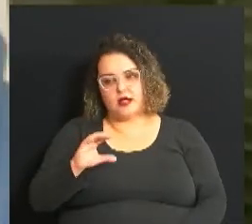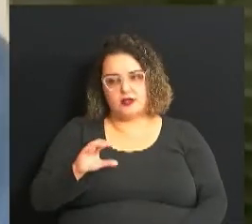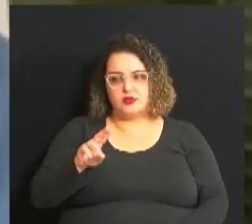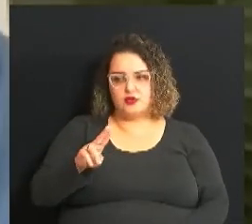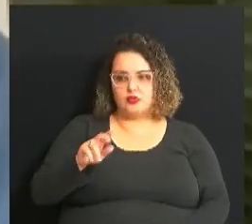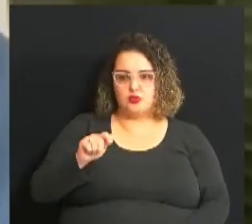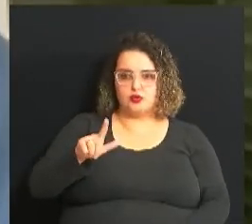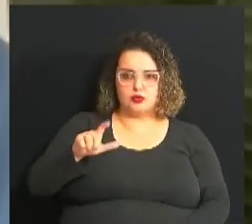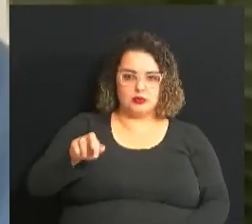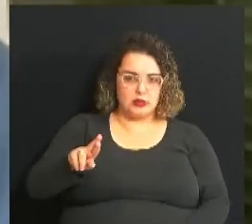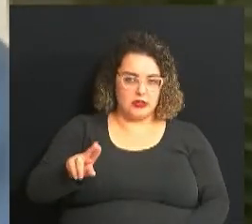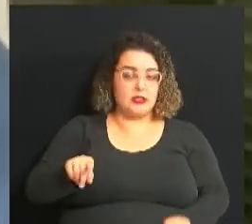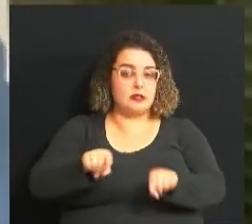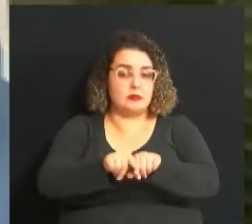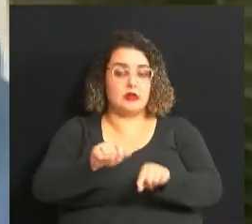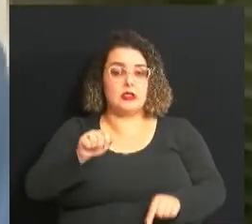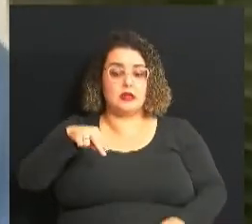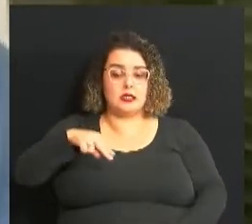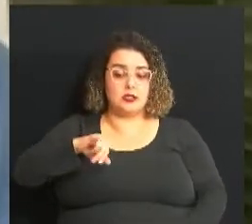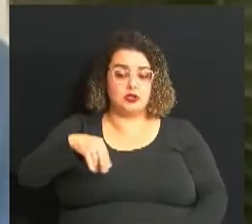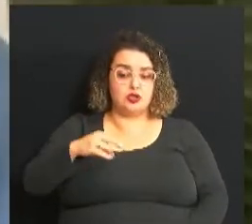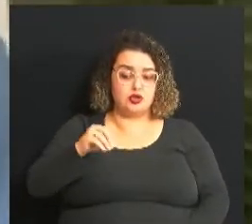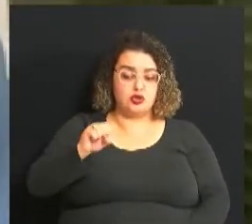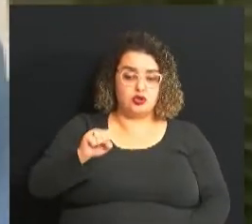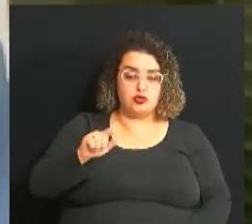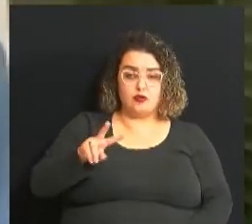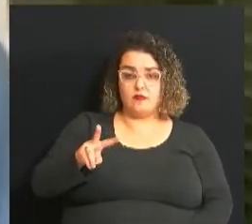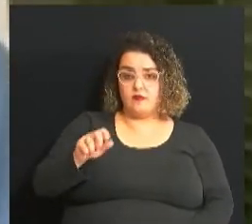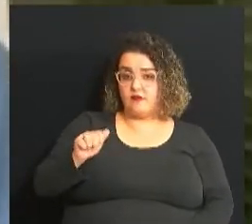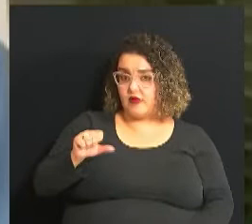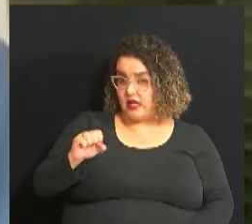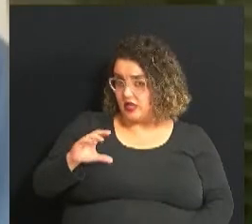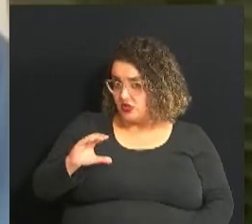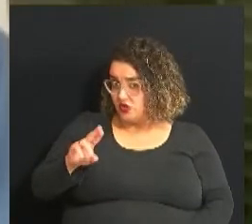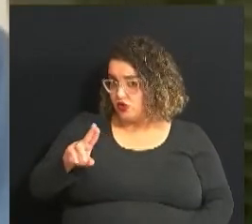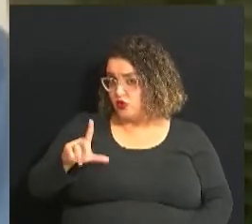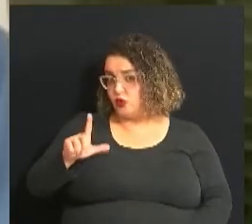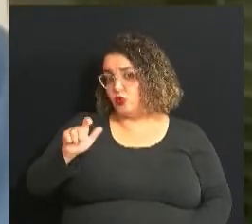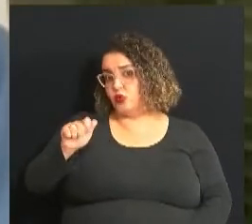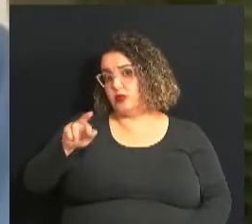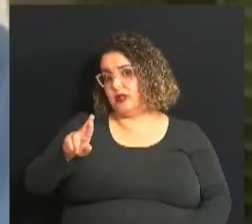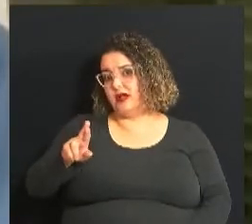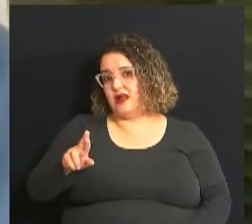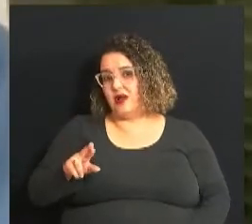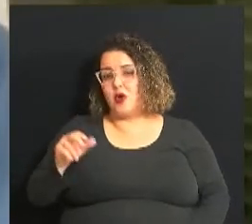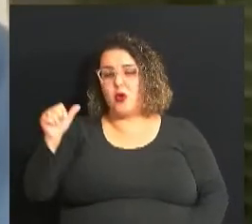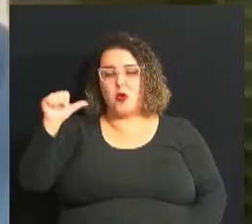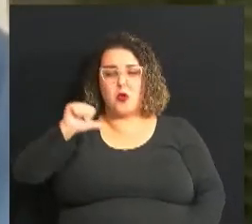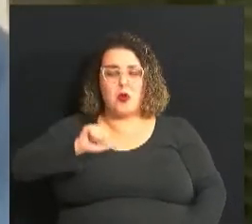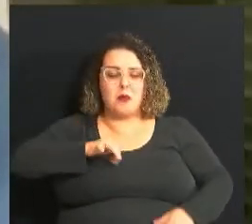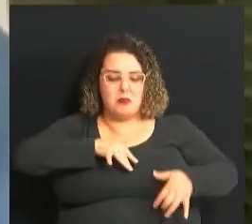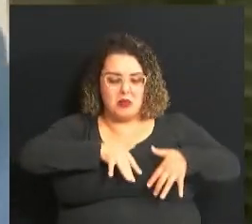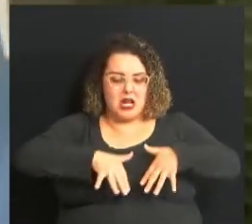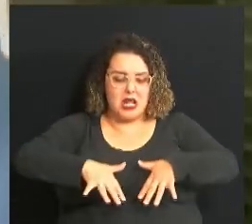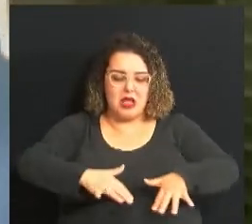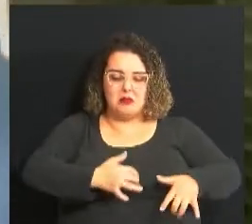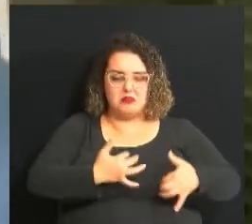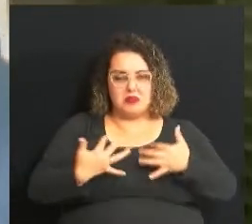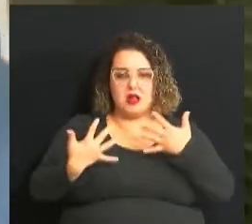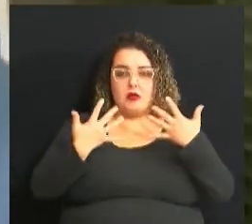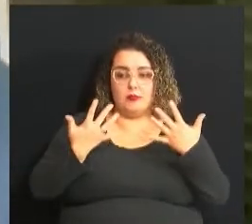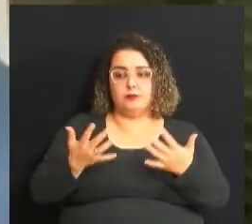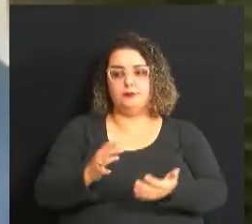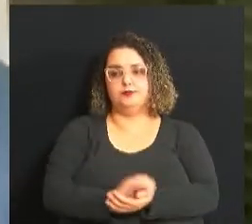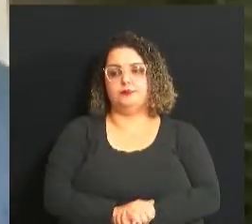Angiovasculares, né? Por má circulação ou fenômenos tromboembólicos.